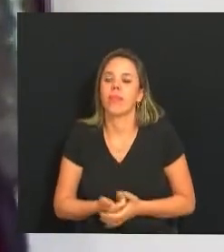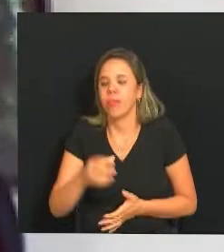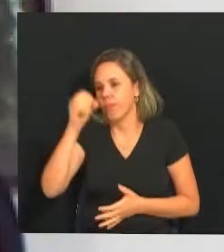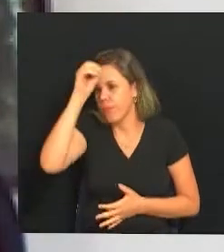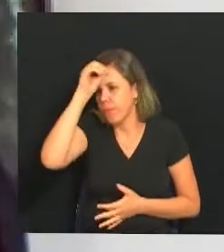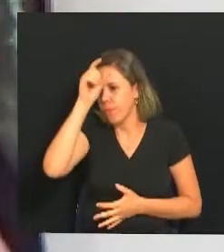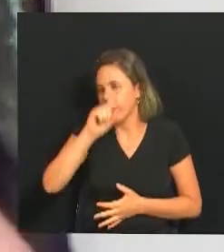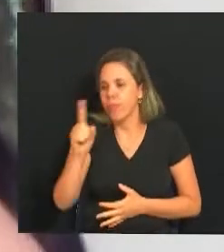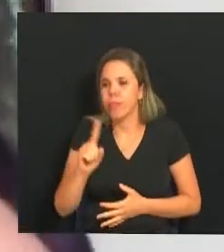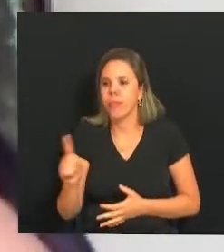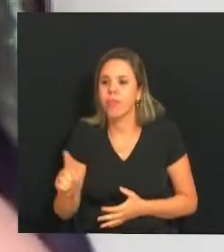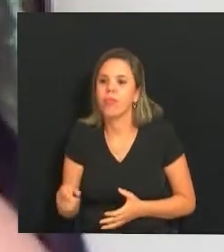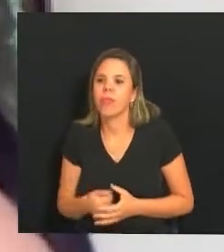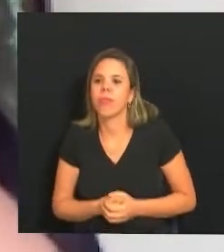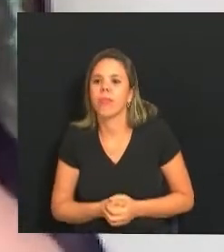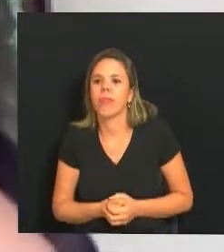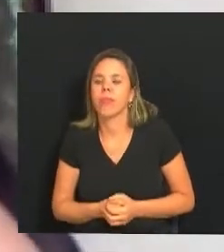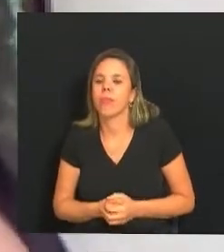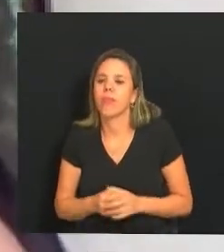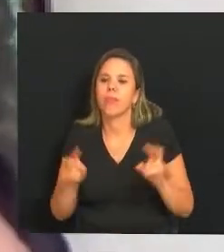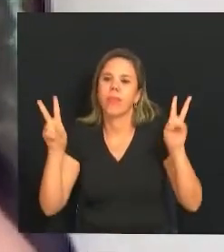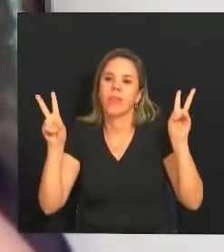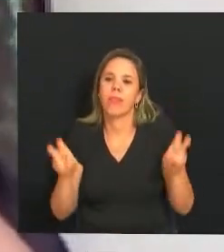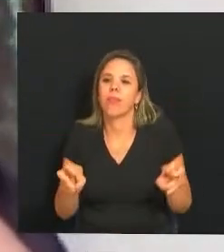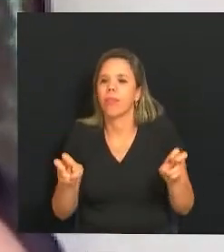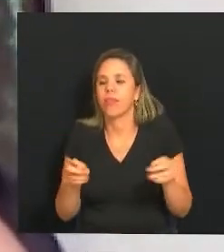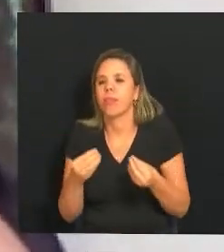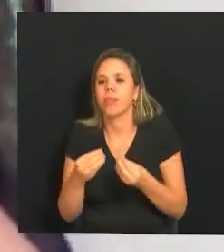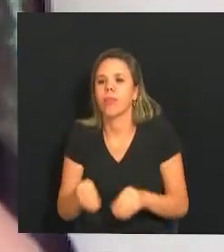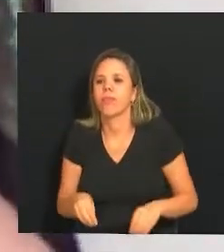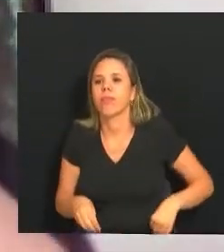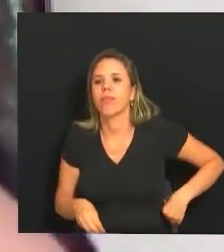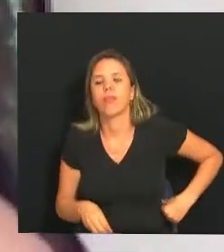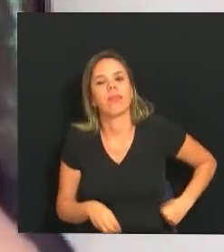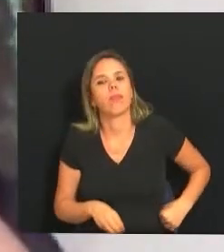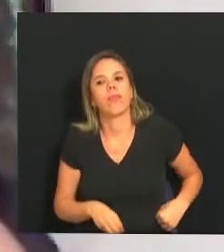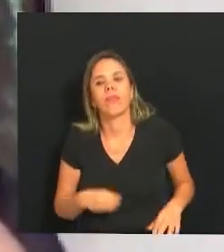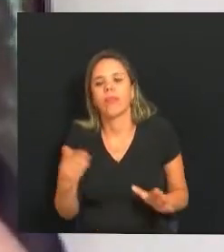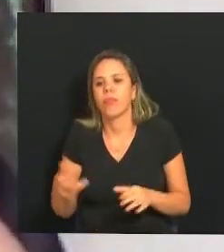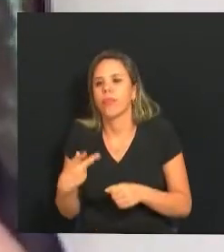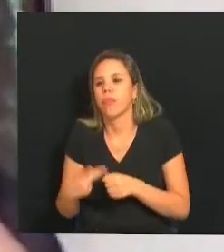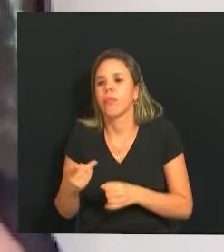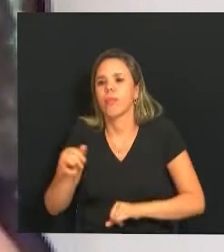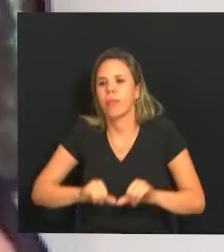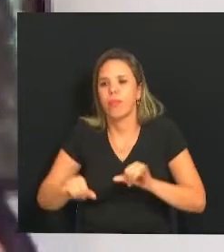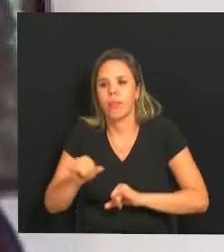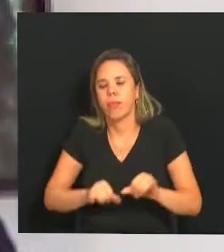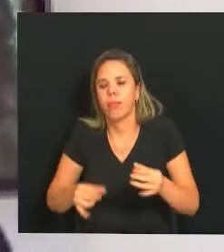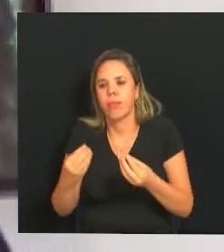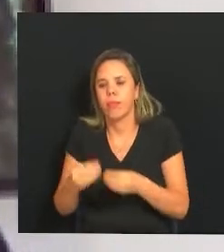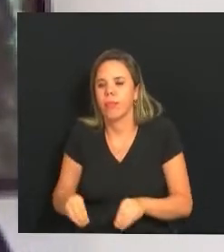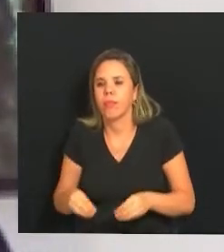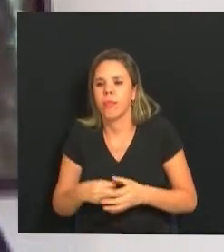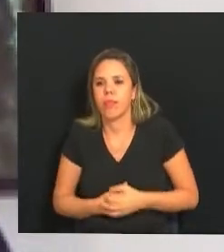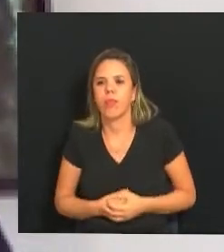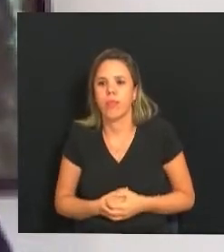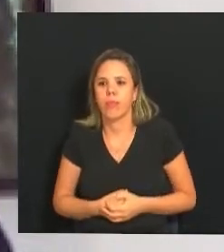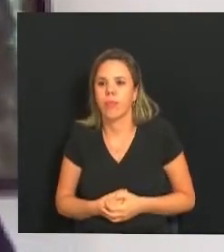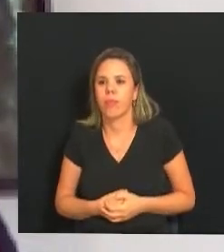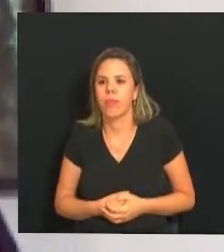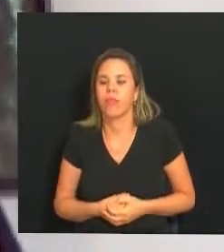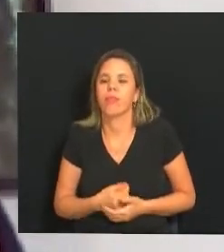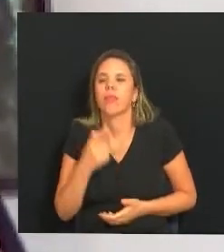sabe muitas das questões dos impactos de produtos químicos que podem ocasionar a